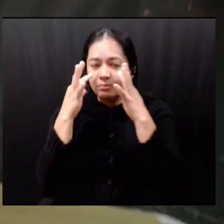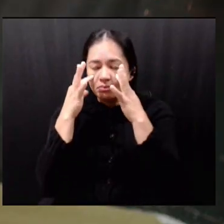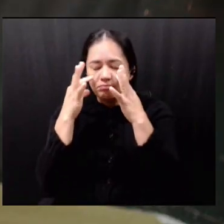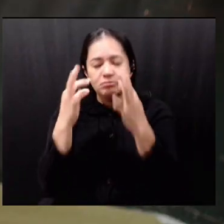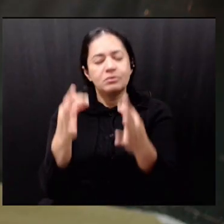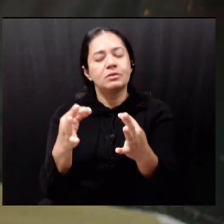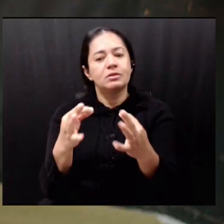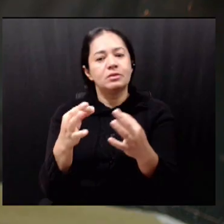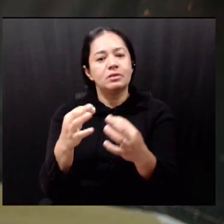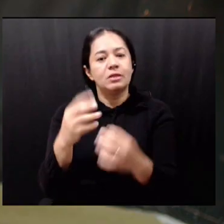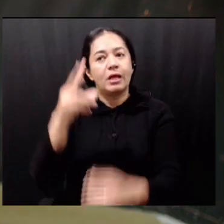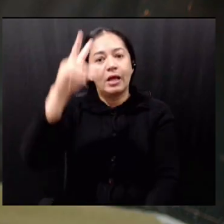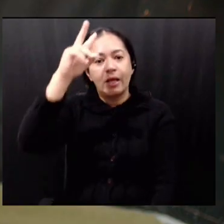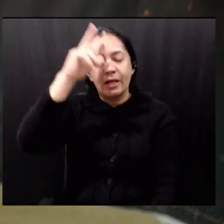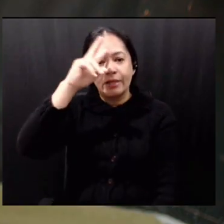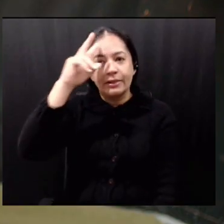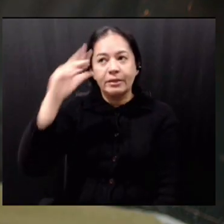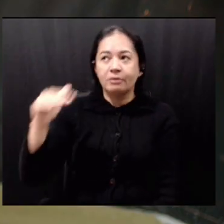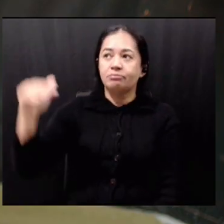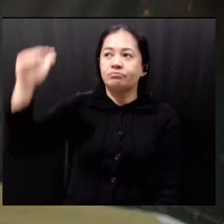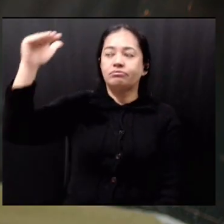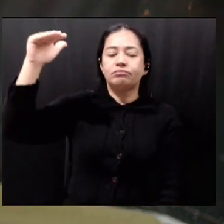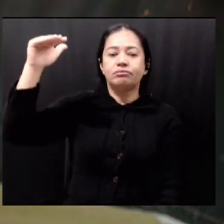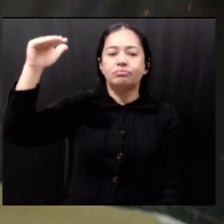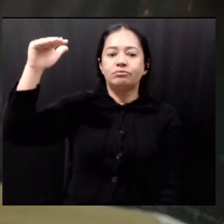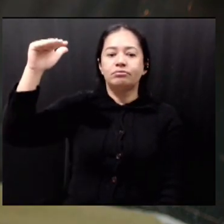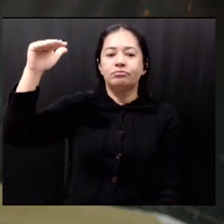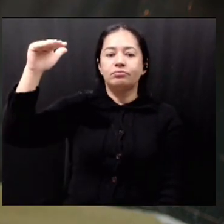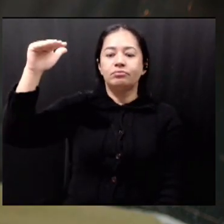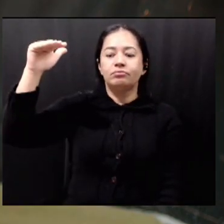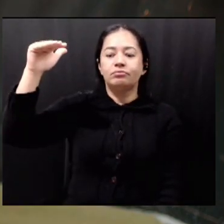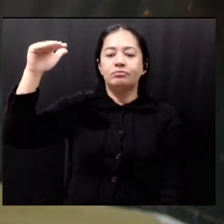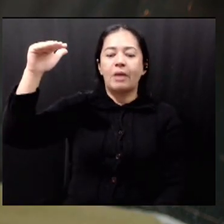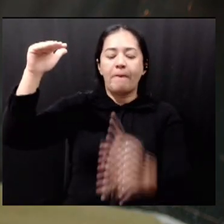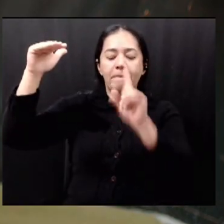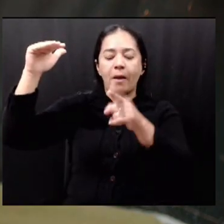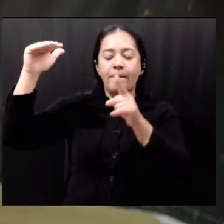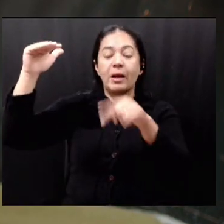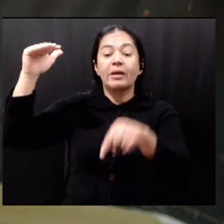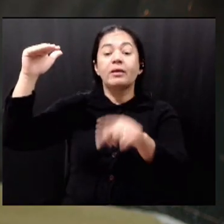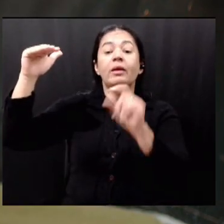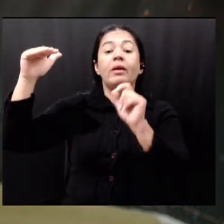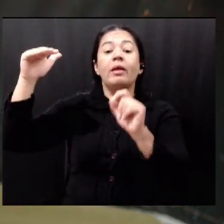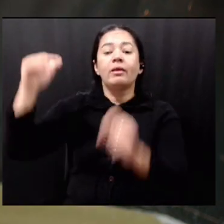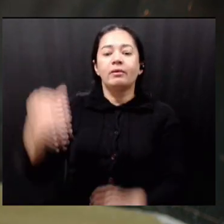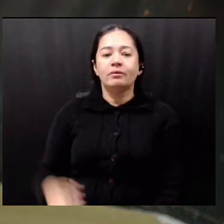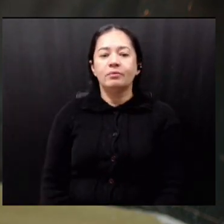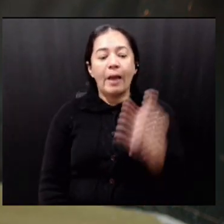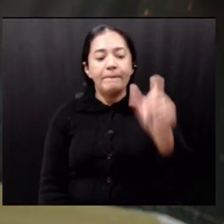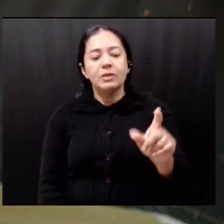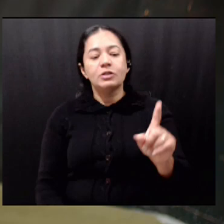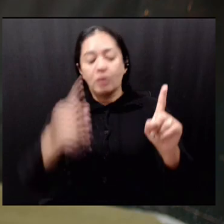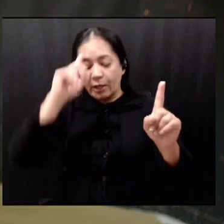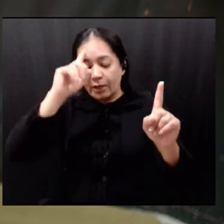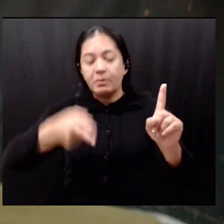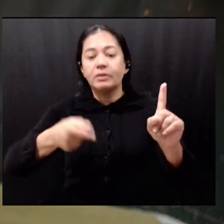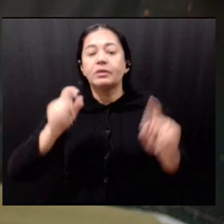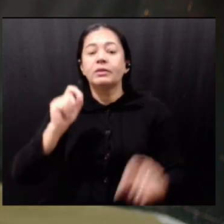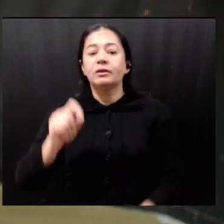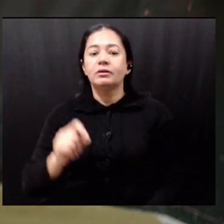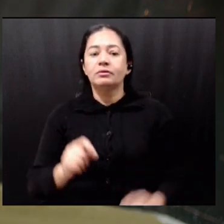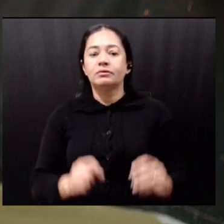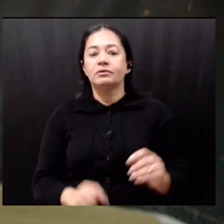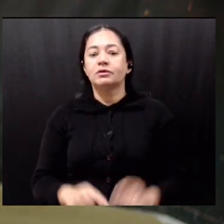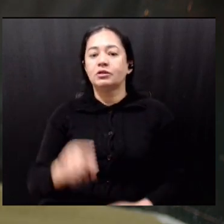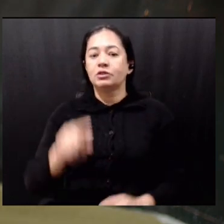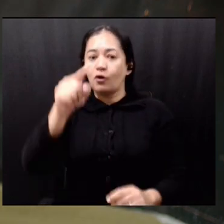da hierarquia, né? Quem é que manda aqui? Quem que dita, né? Vamos lá, pirâmide, você está aqui,